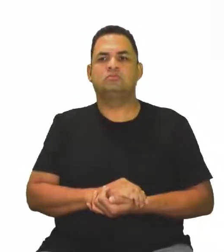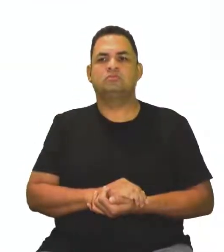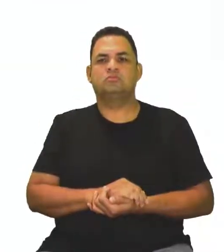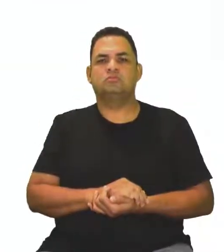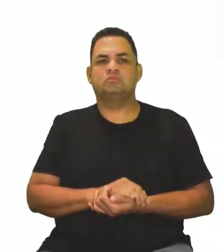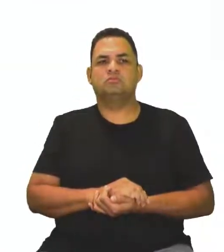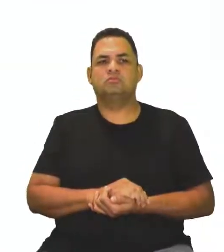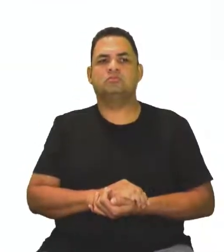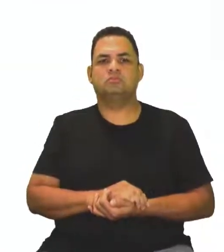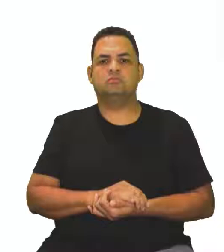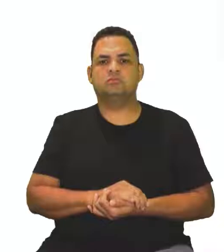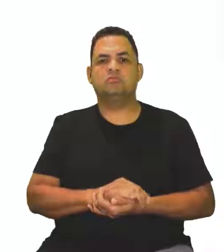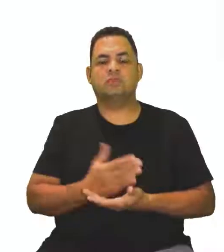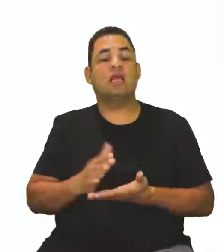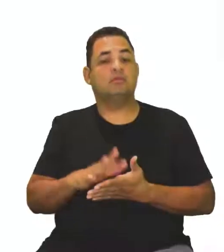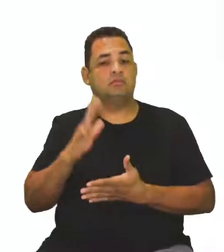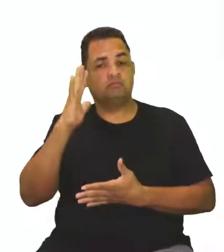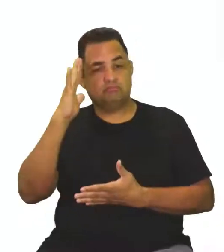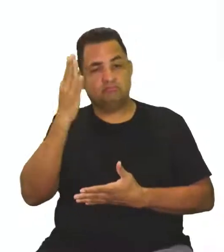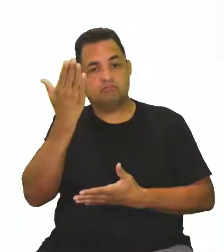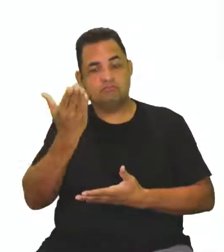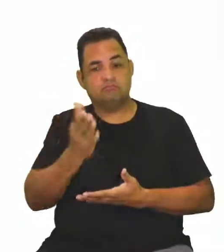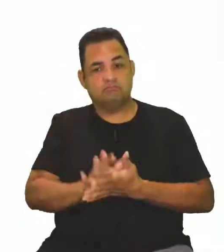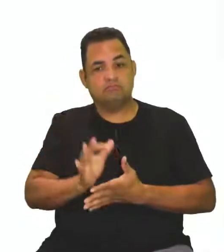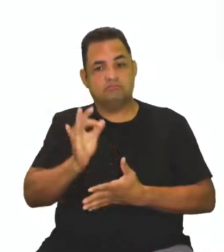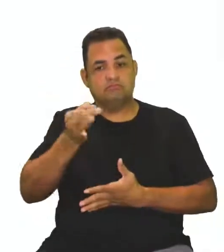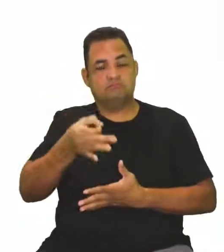vocês imaginaram, que eu sei que vocês imaginaram, tá?